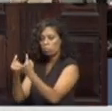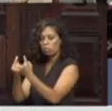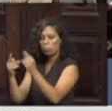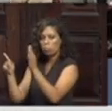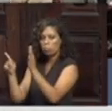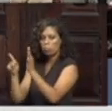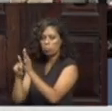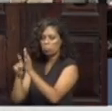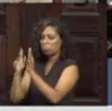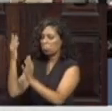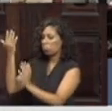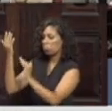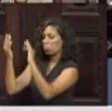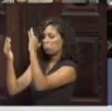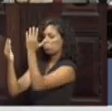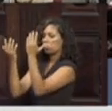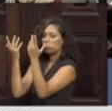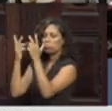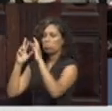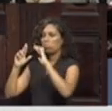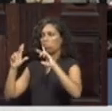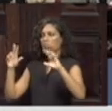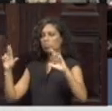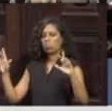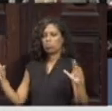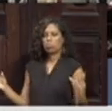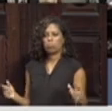Senhor presidente, pela ordem.